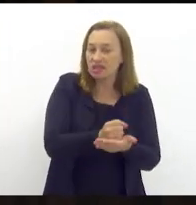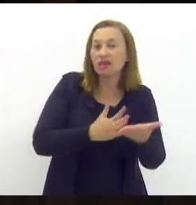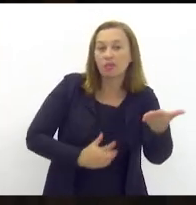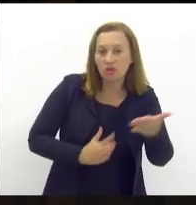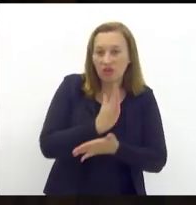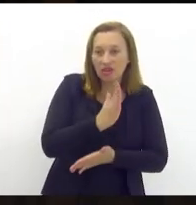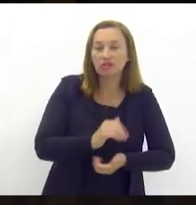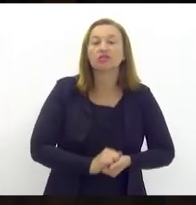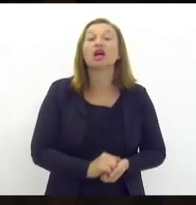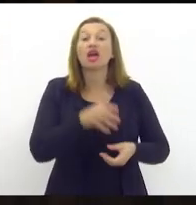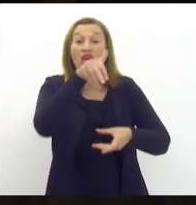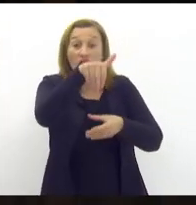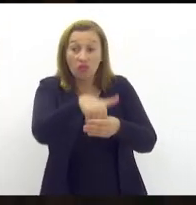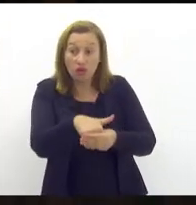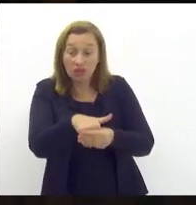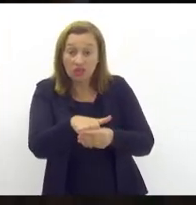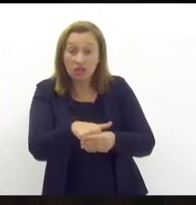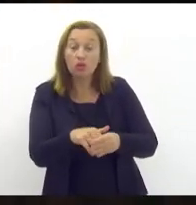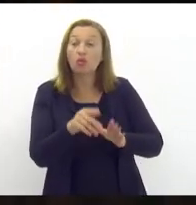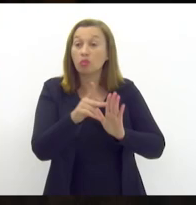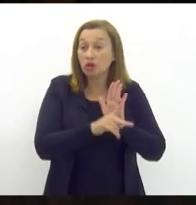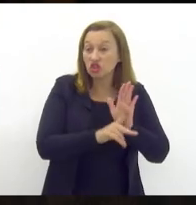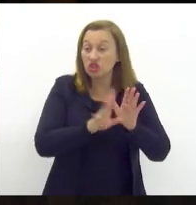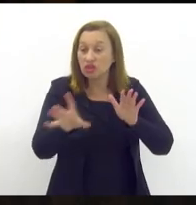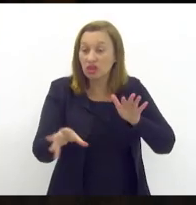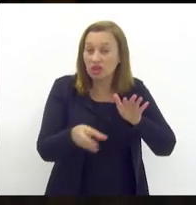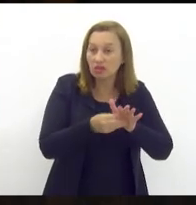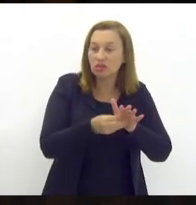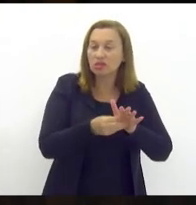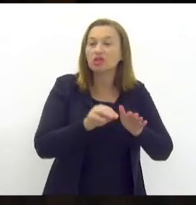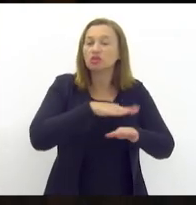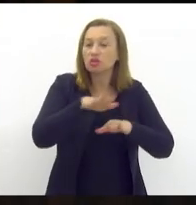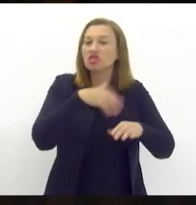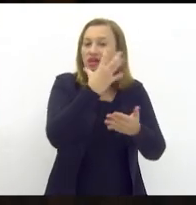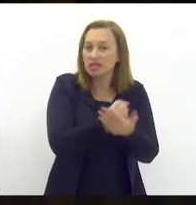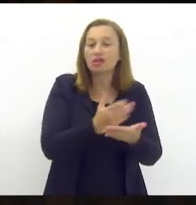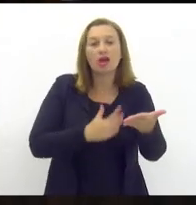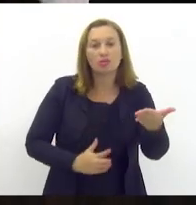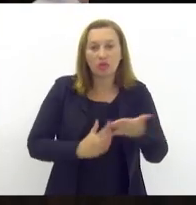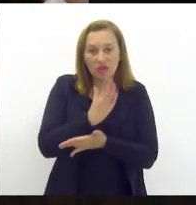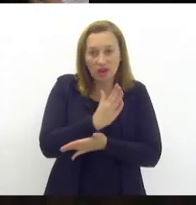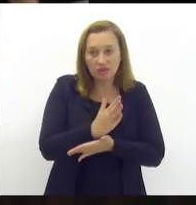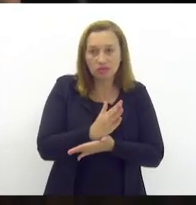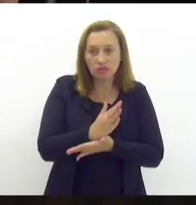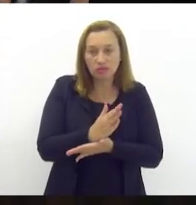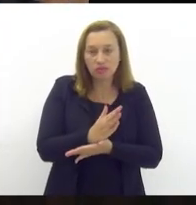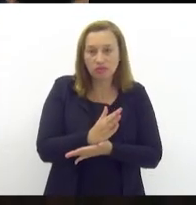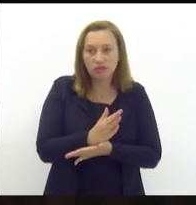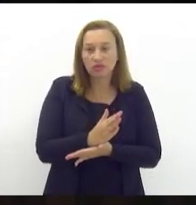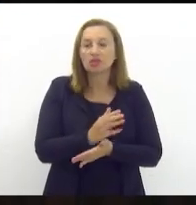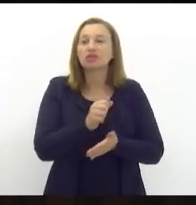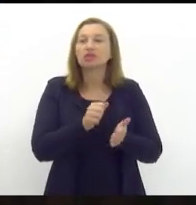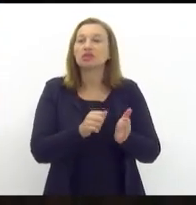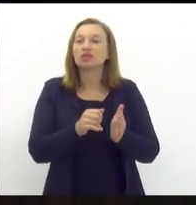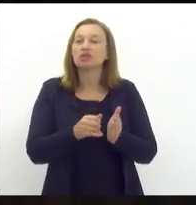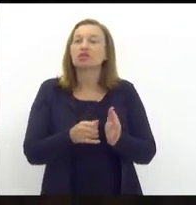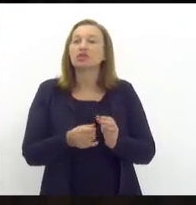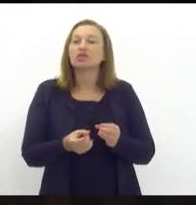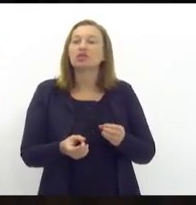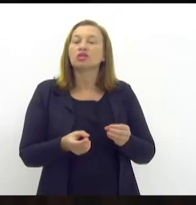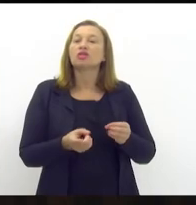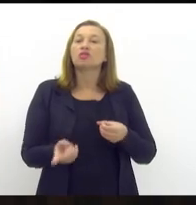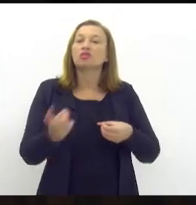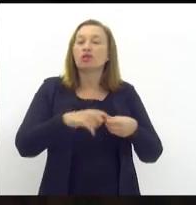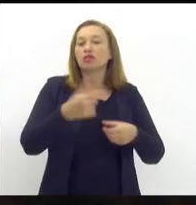Aprovado. Em votação, projeto assim emendado. Senhores que aprovam, permaneçam como estão. Aprovado. Vai a redação do vencido